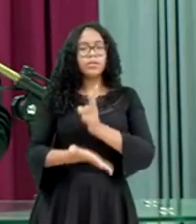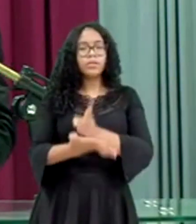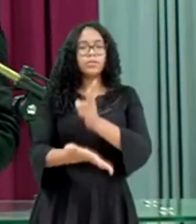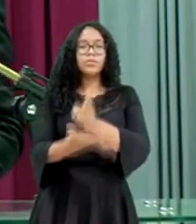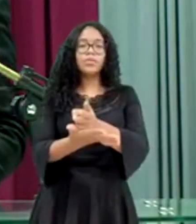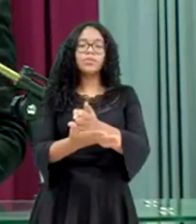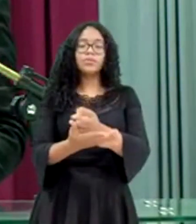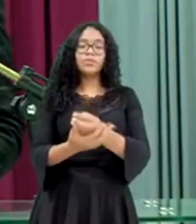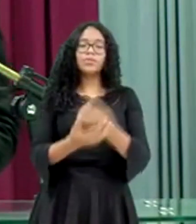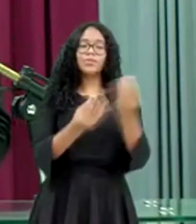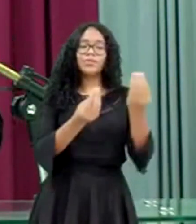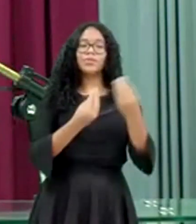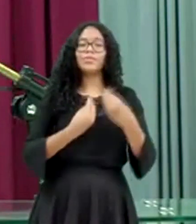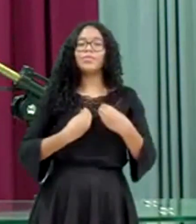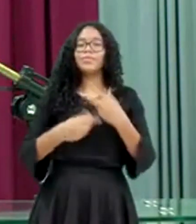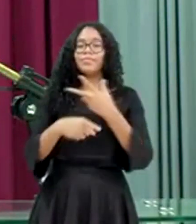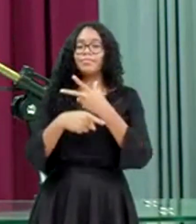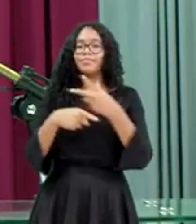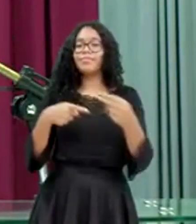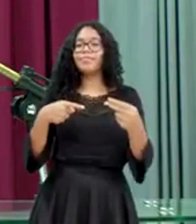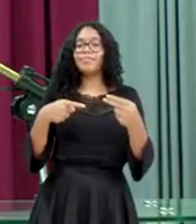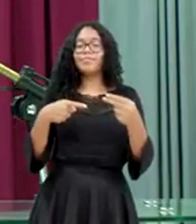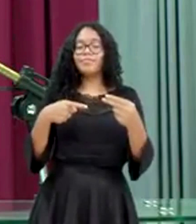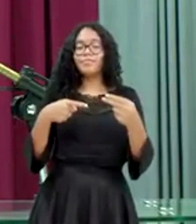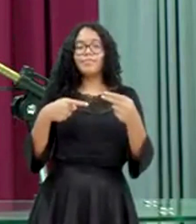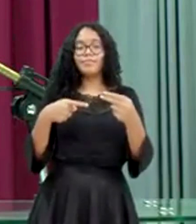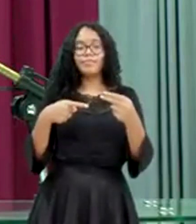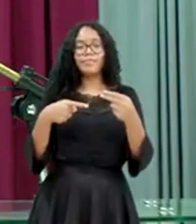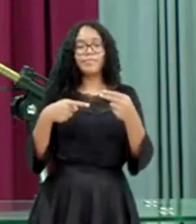e nos dará vitória.